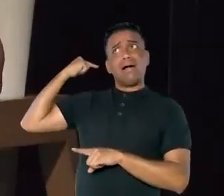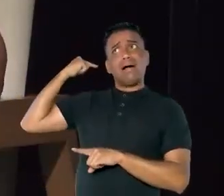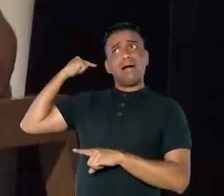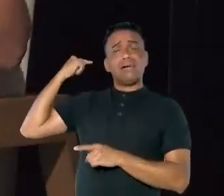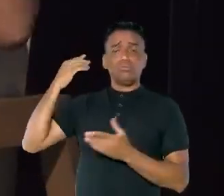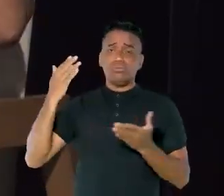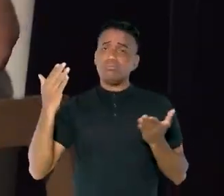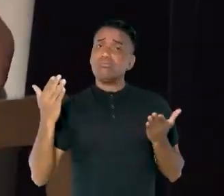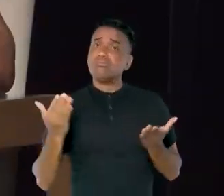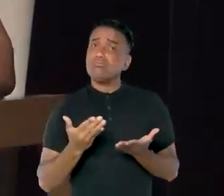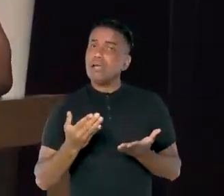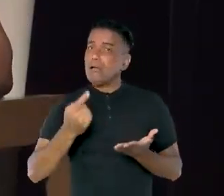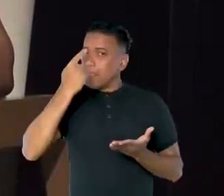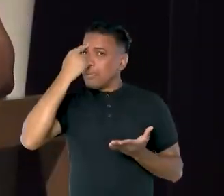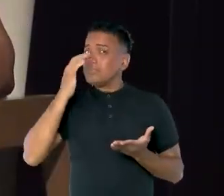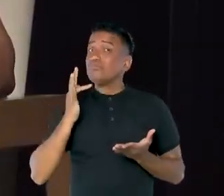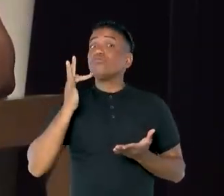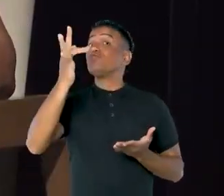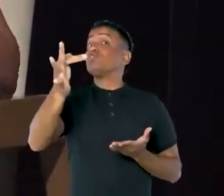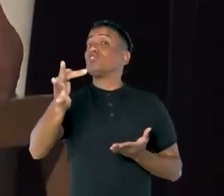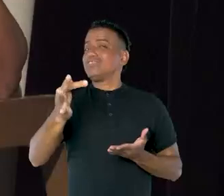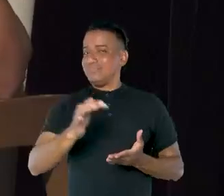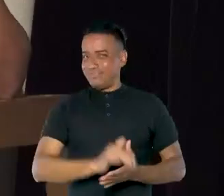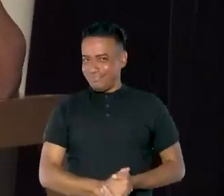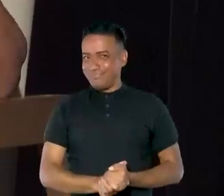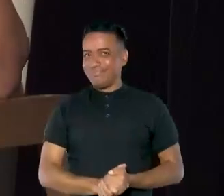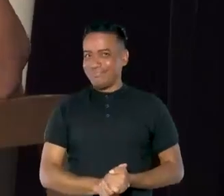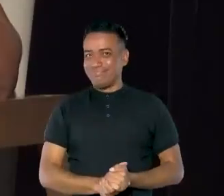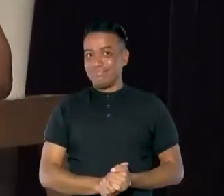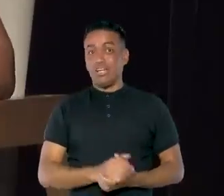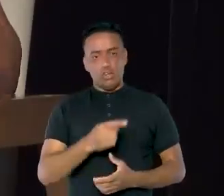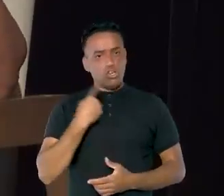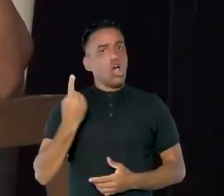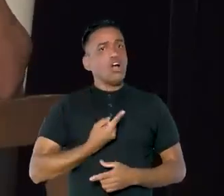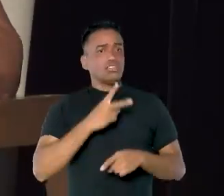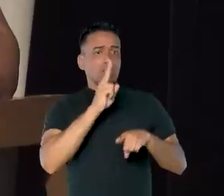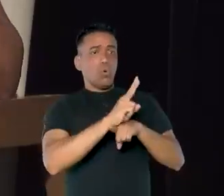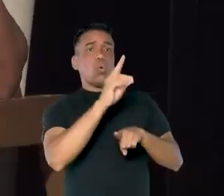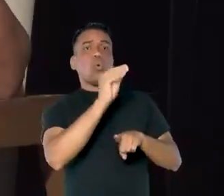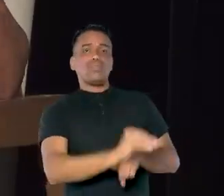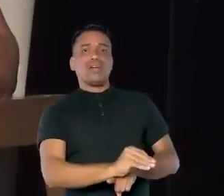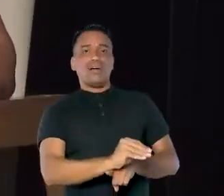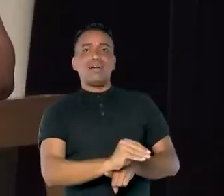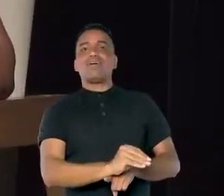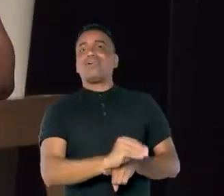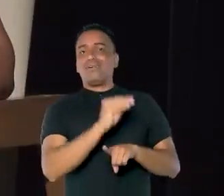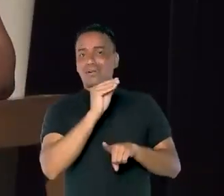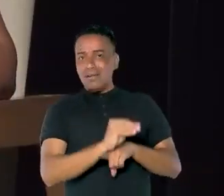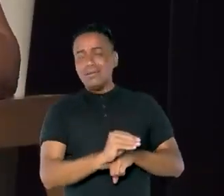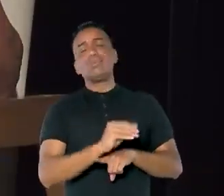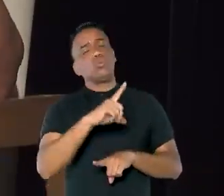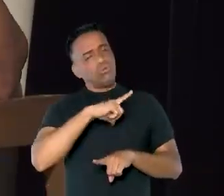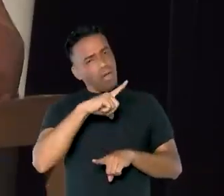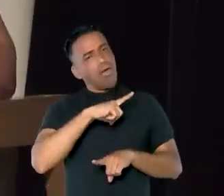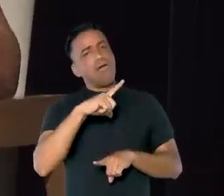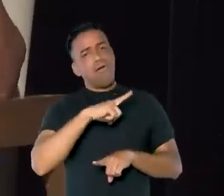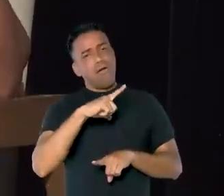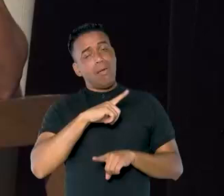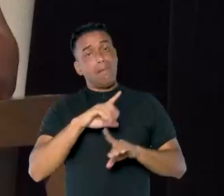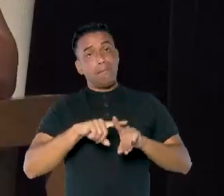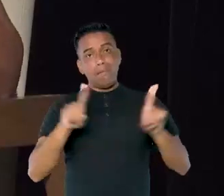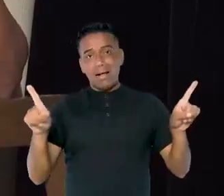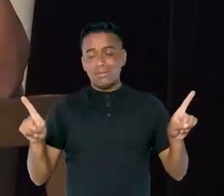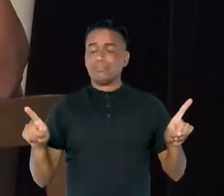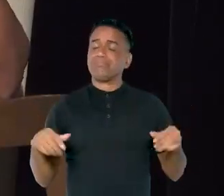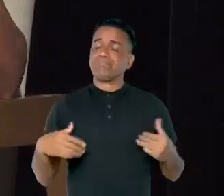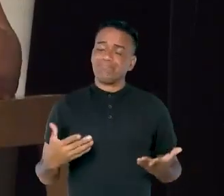do presente e que nós estamos falando do futuro, né? Então, que nós estamos cuidando o que a gente tem. Né? Mas nem por